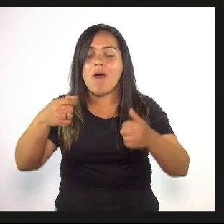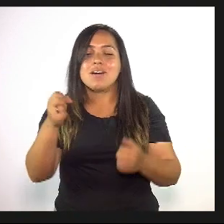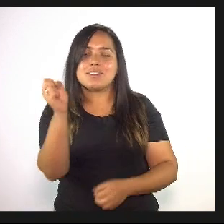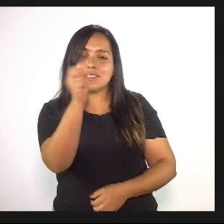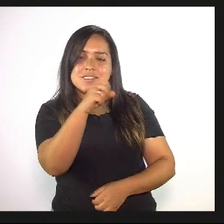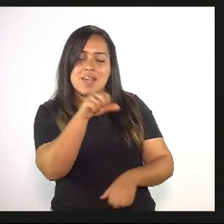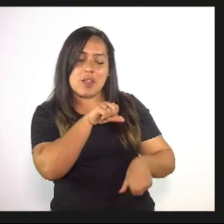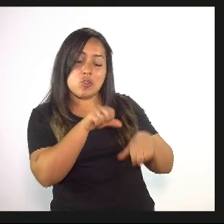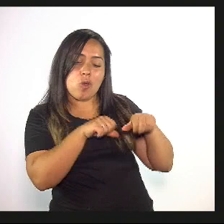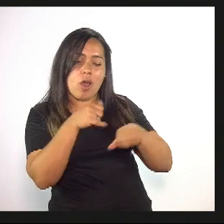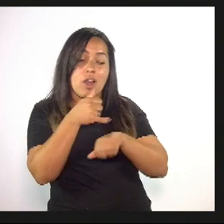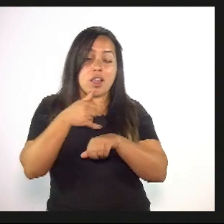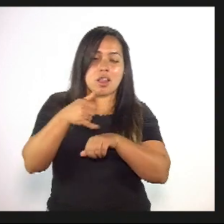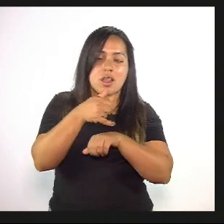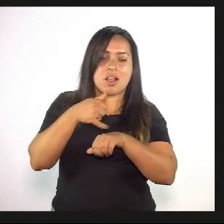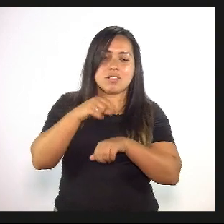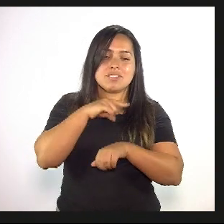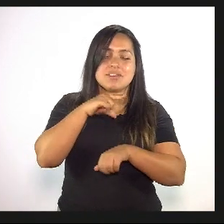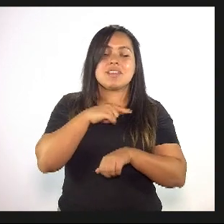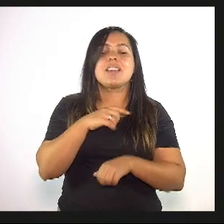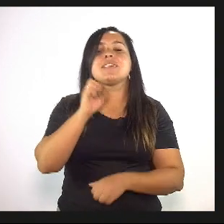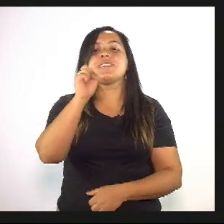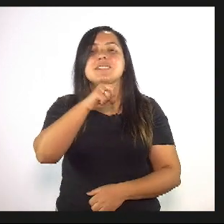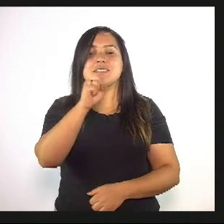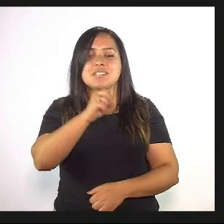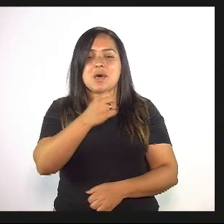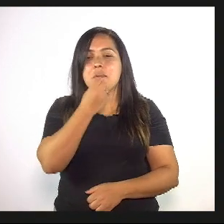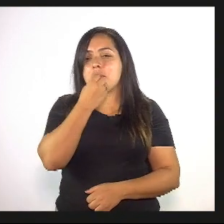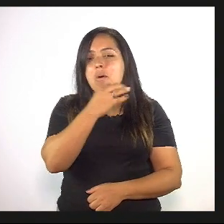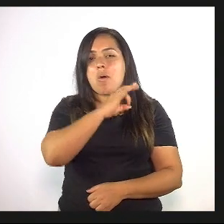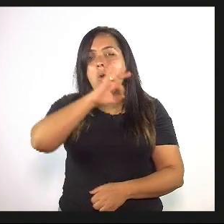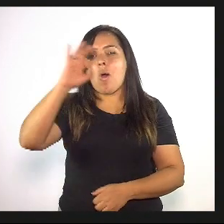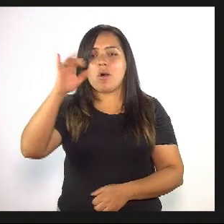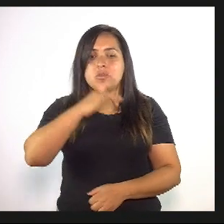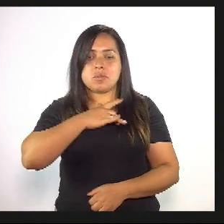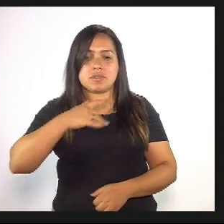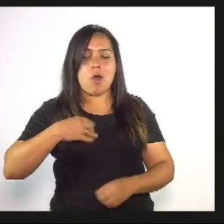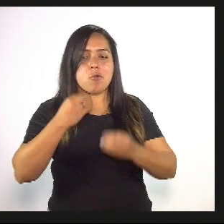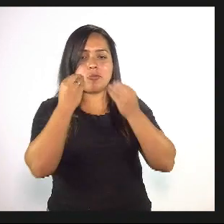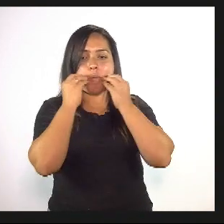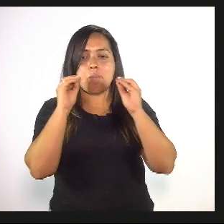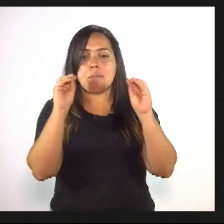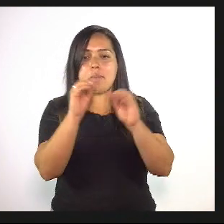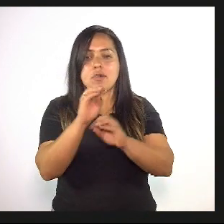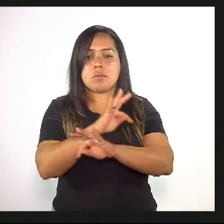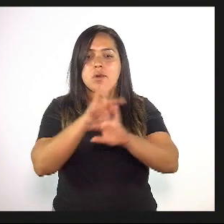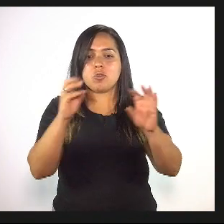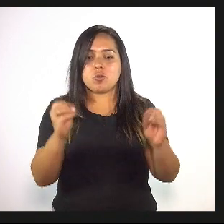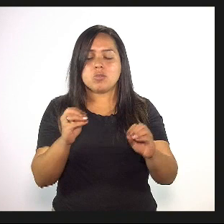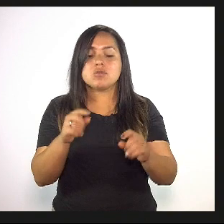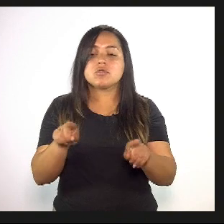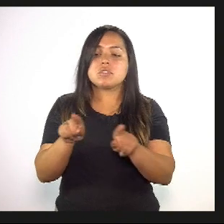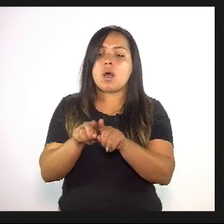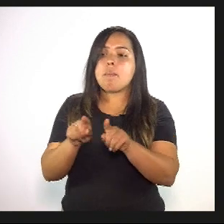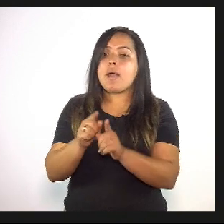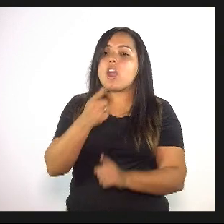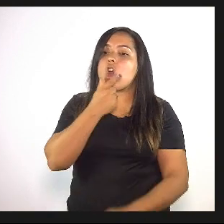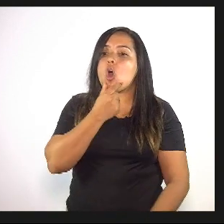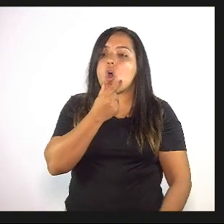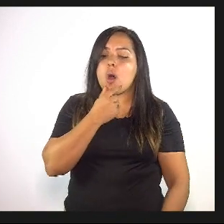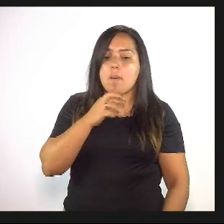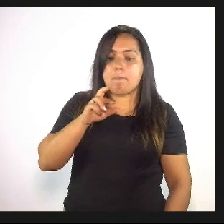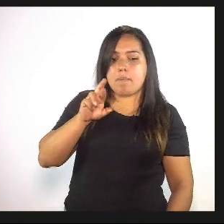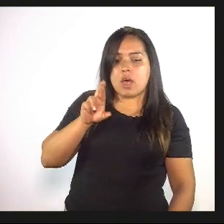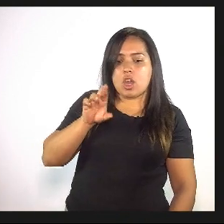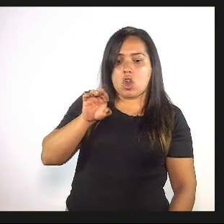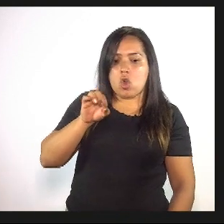Que bom, que bom. Saúde aí. Beijo grande para nós. Grande, querido. Boa tarde, Rodrigo Amorim, que ainda não tinha